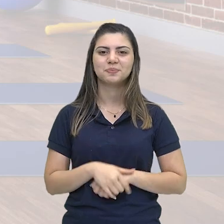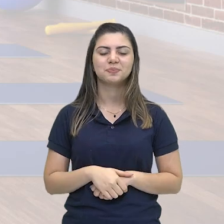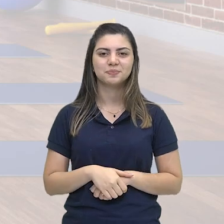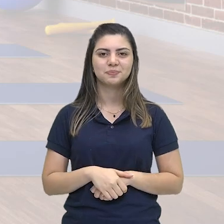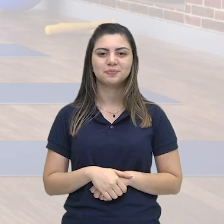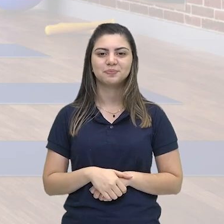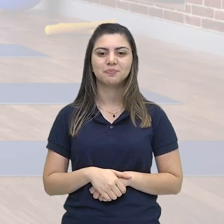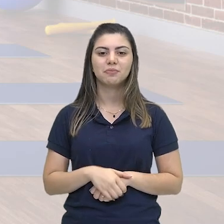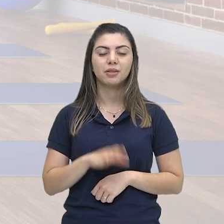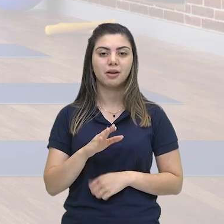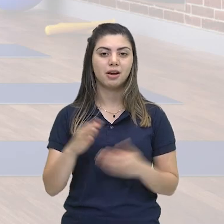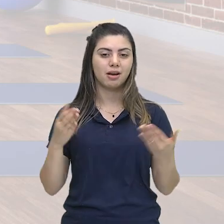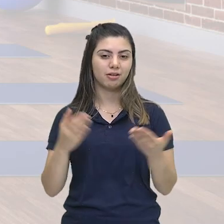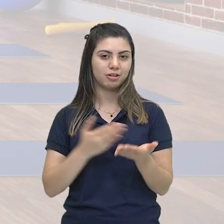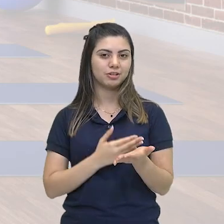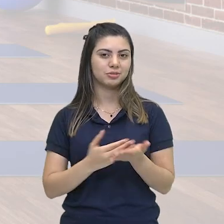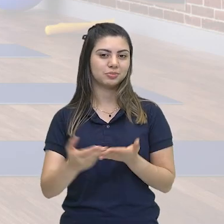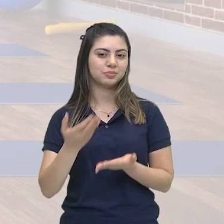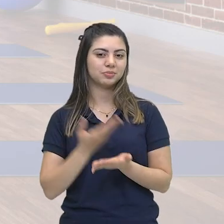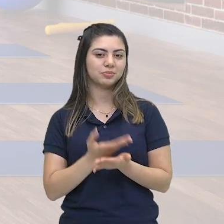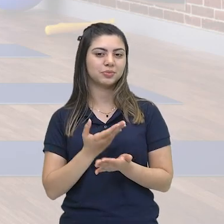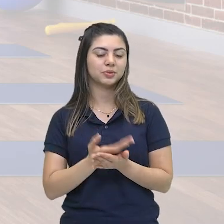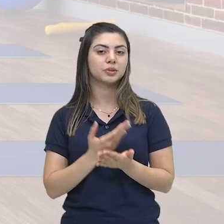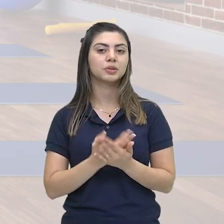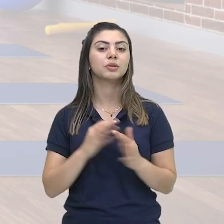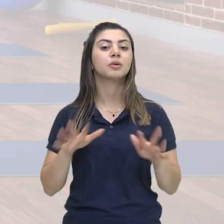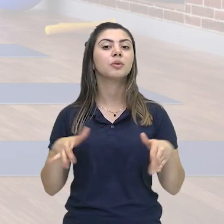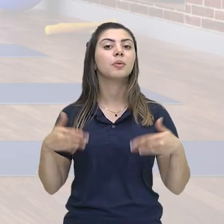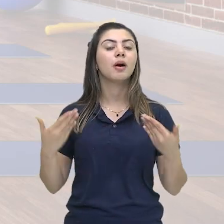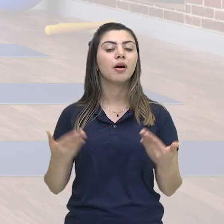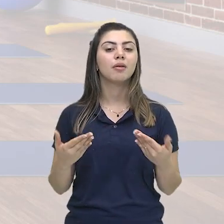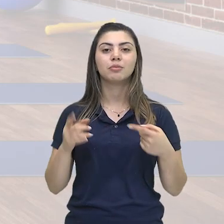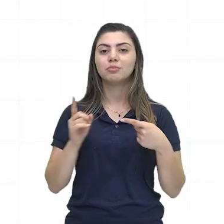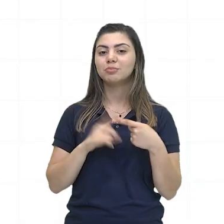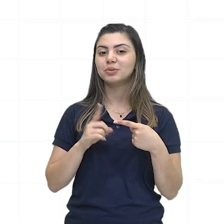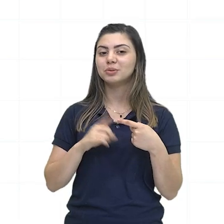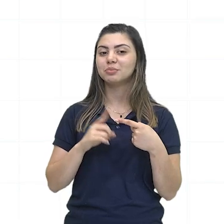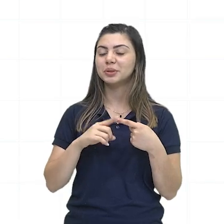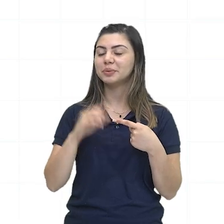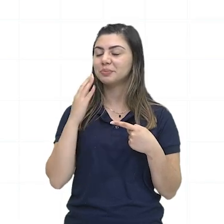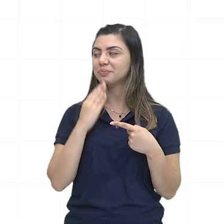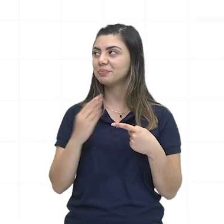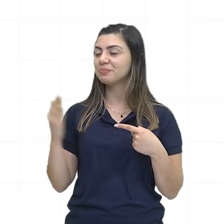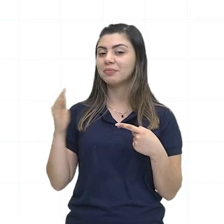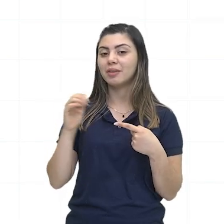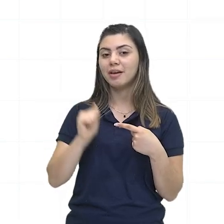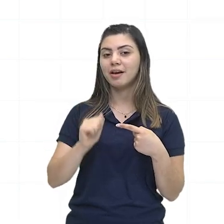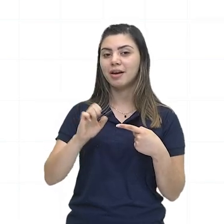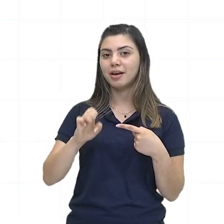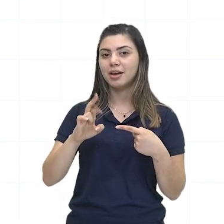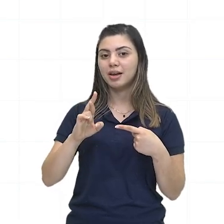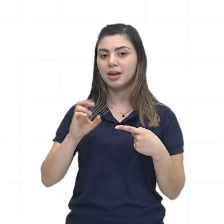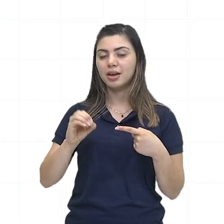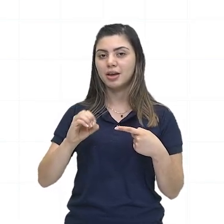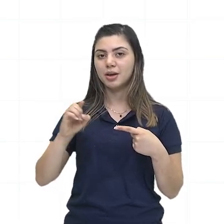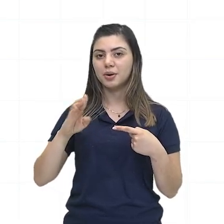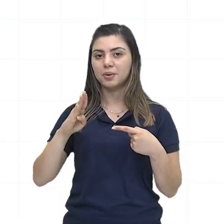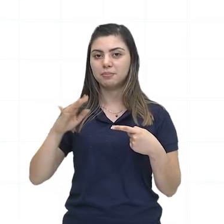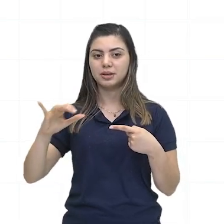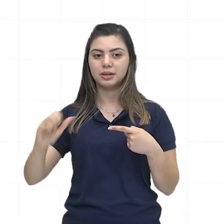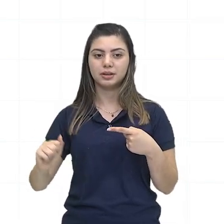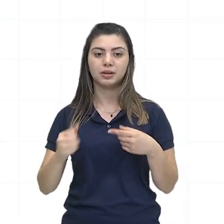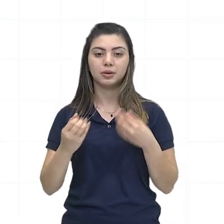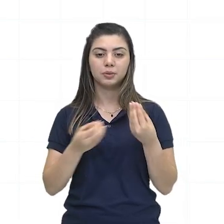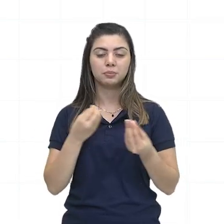vamos iniciar falando um pouquinho aí sobre a ginástica aeróbica. Olhem aí, a ginástica aeróbica,